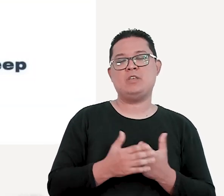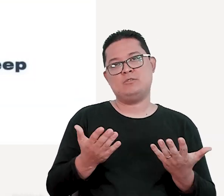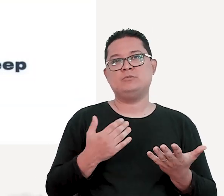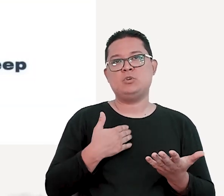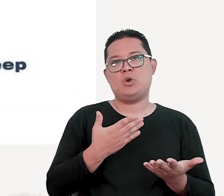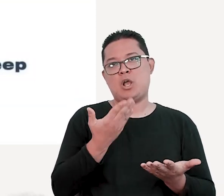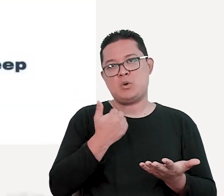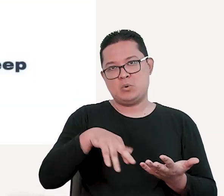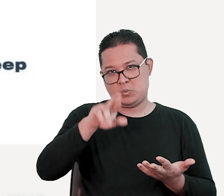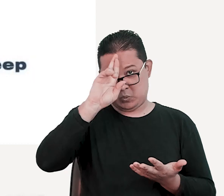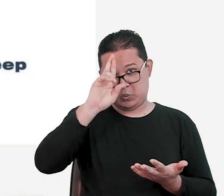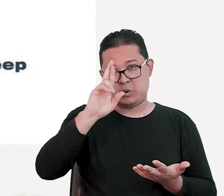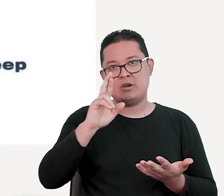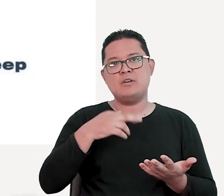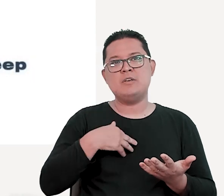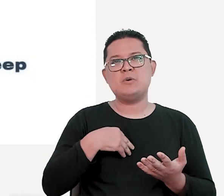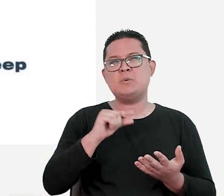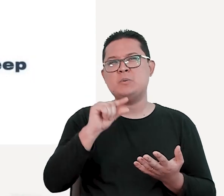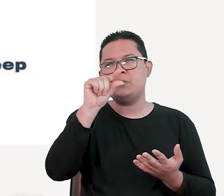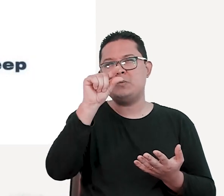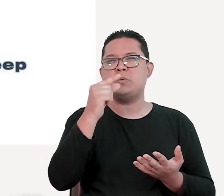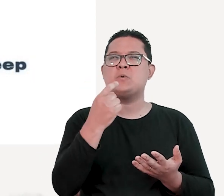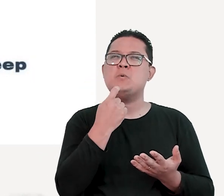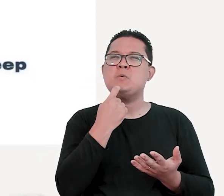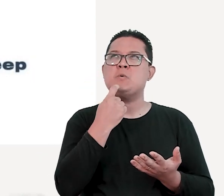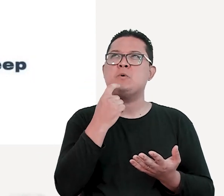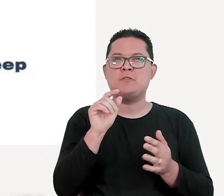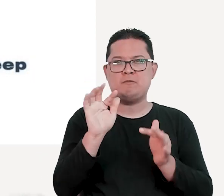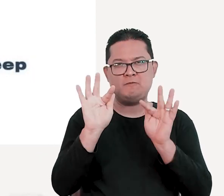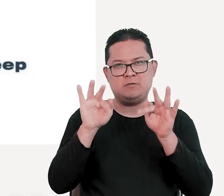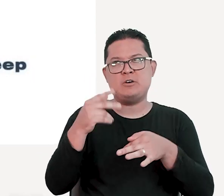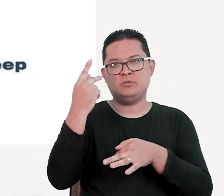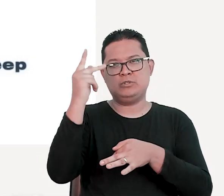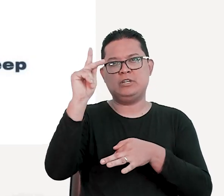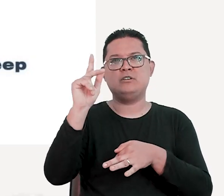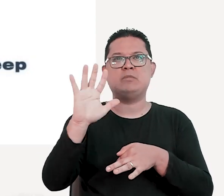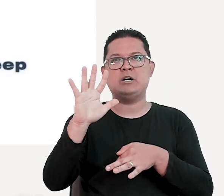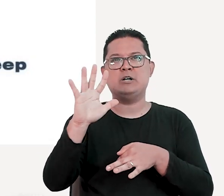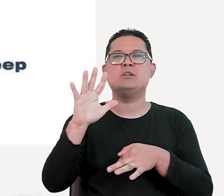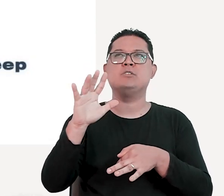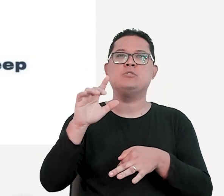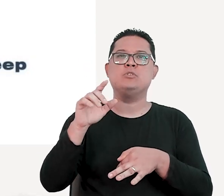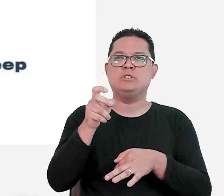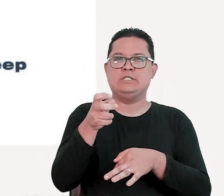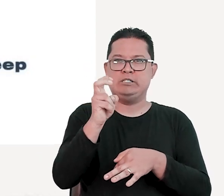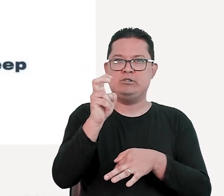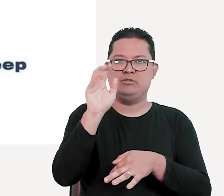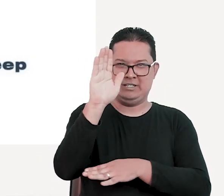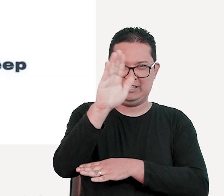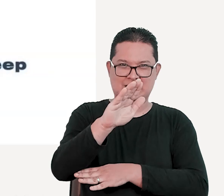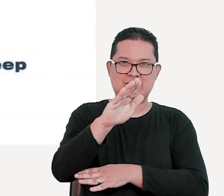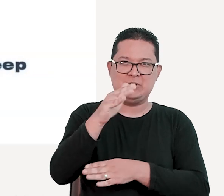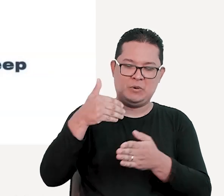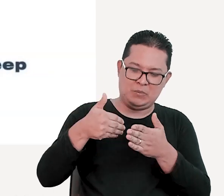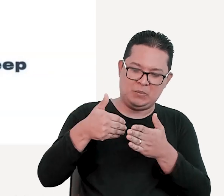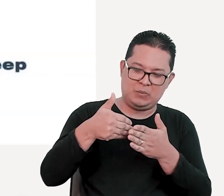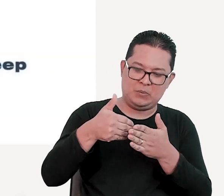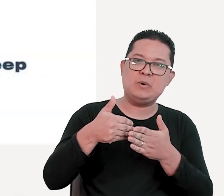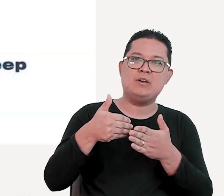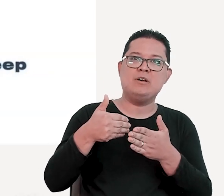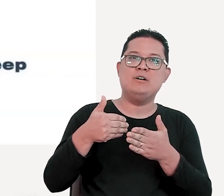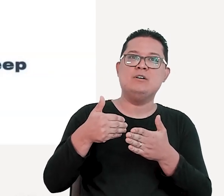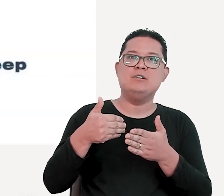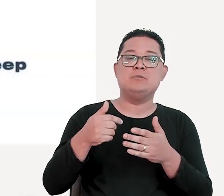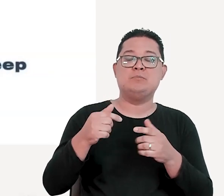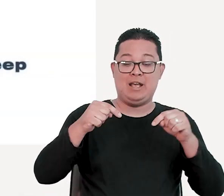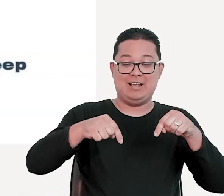eu volto, ainda pego o finzinho do dia do pessoal lá, que eles terminam às 5 horas, e é um pouco mais